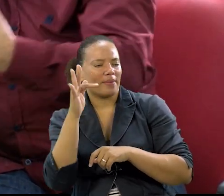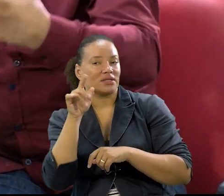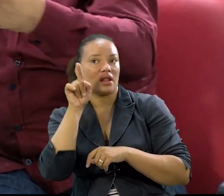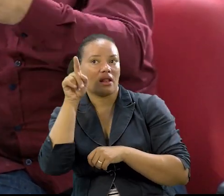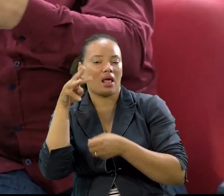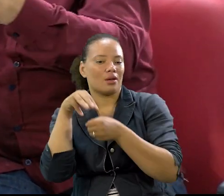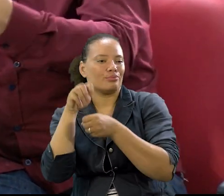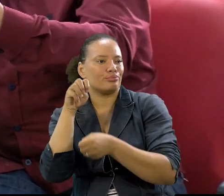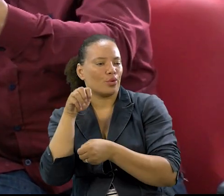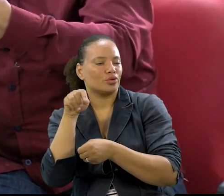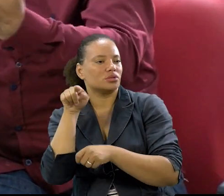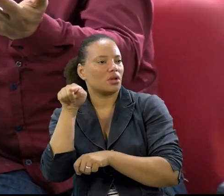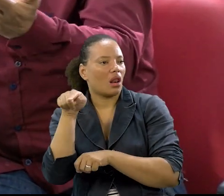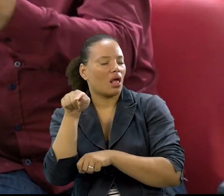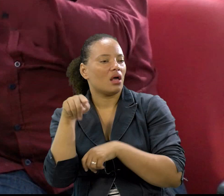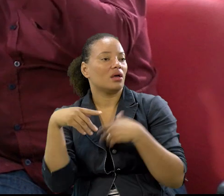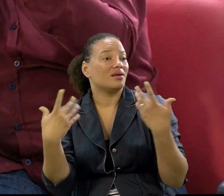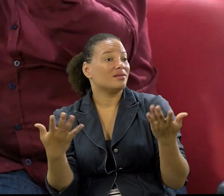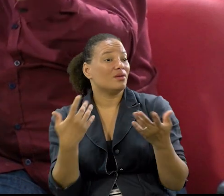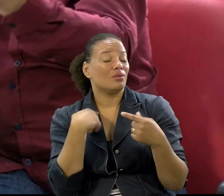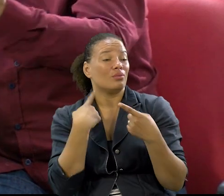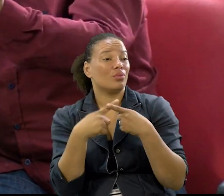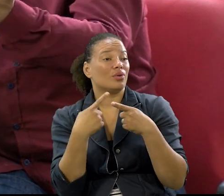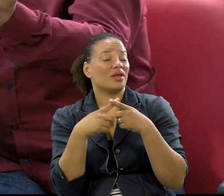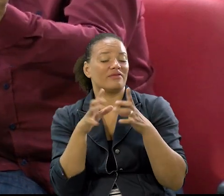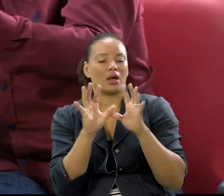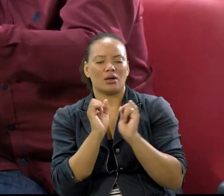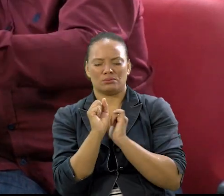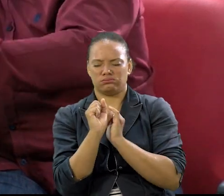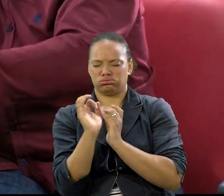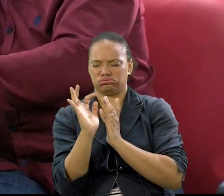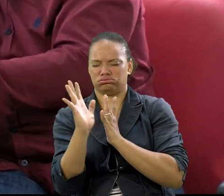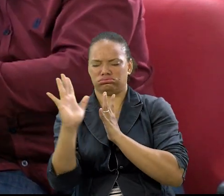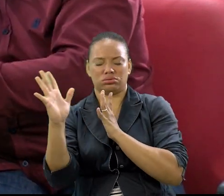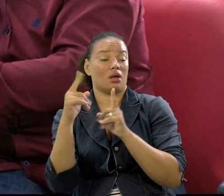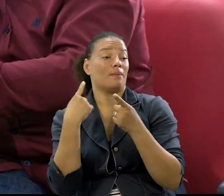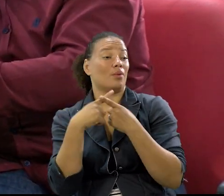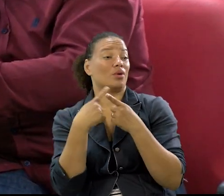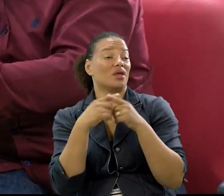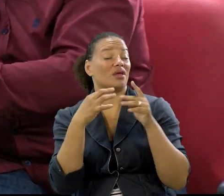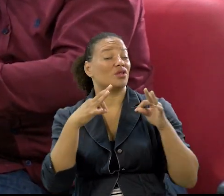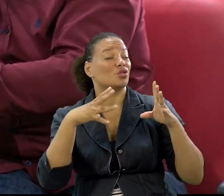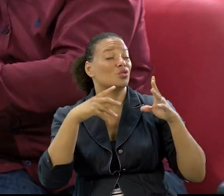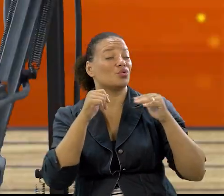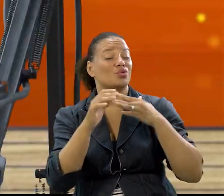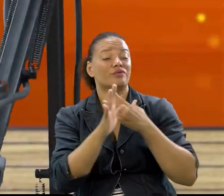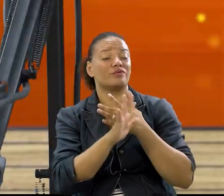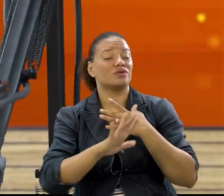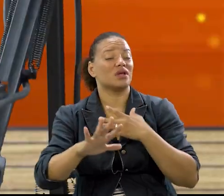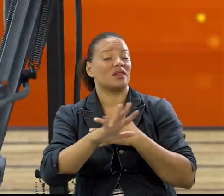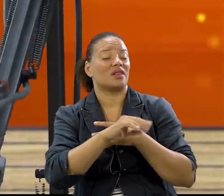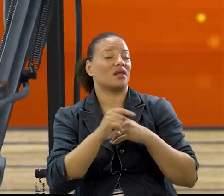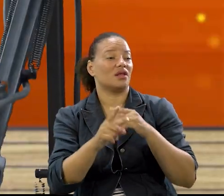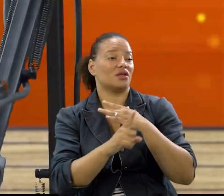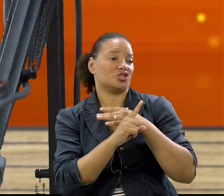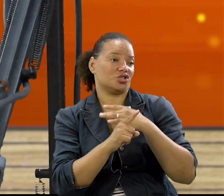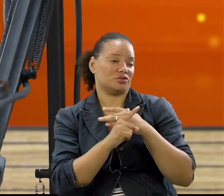posto e aí vira um tumulto ali porque atendendo essas regiões todas que você fala eu sempre digo assim que o cosm